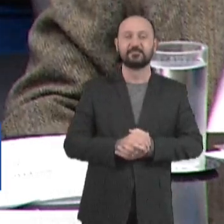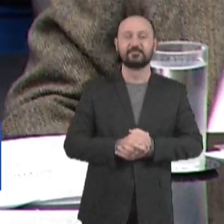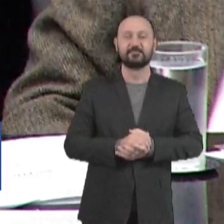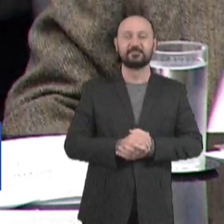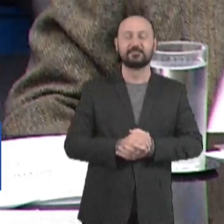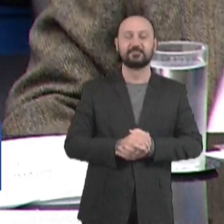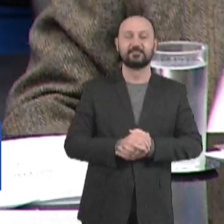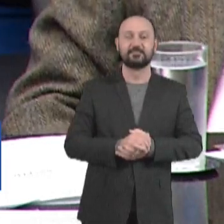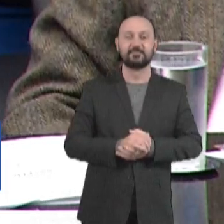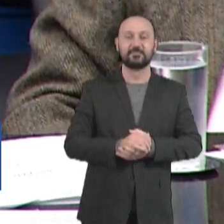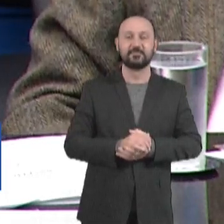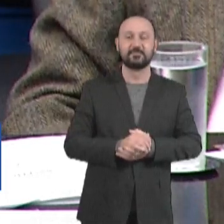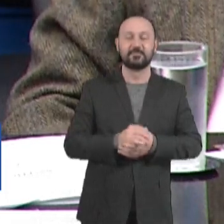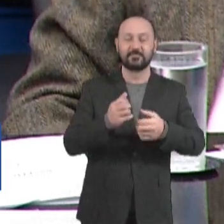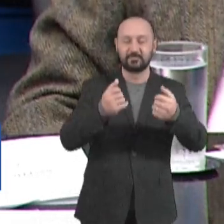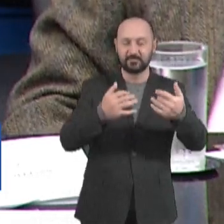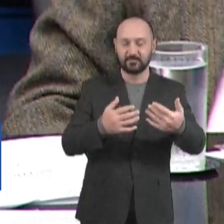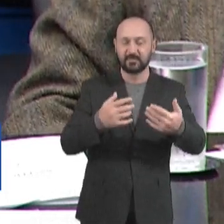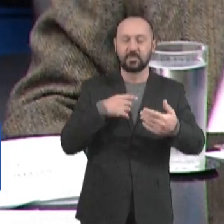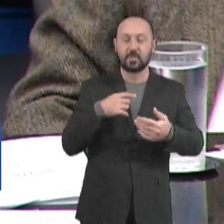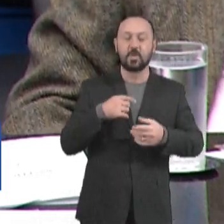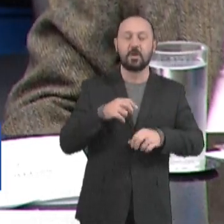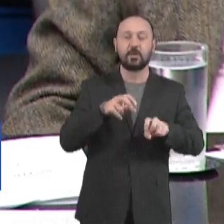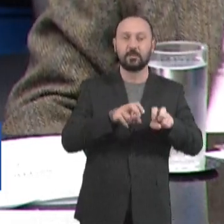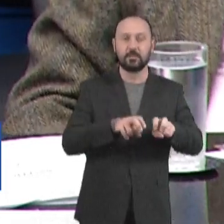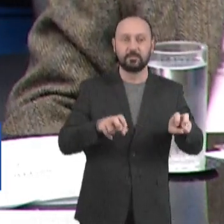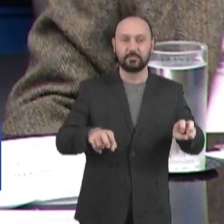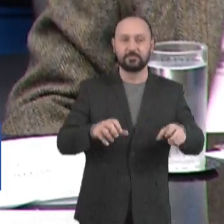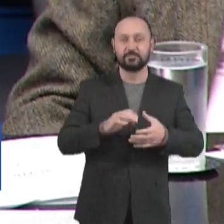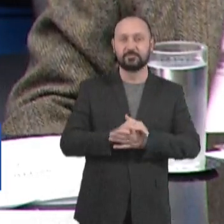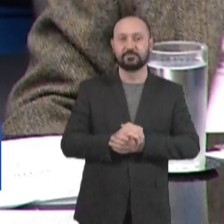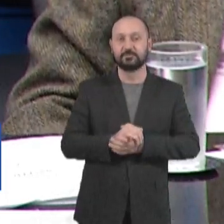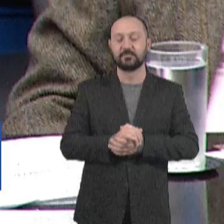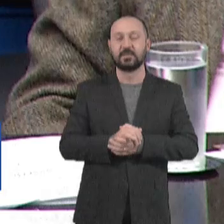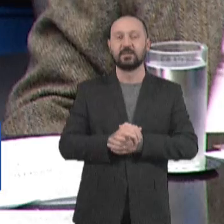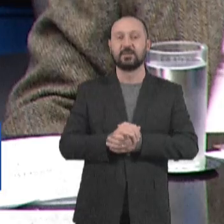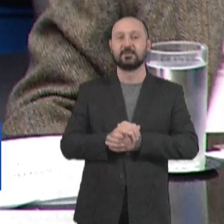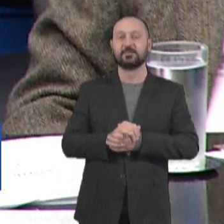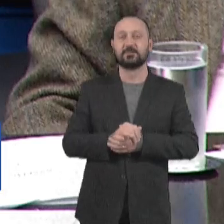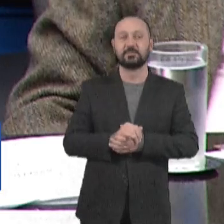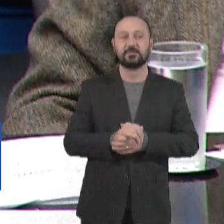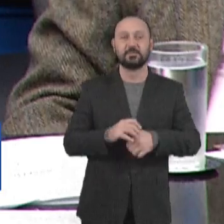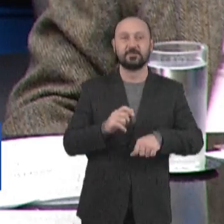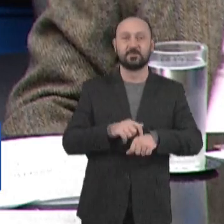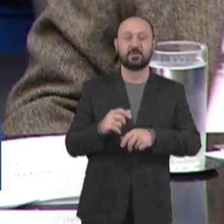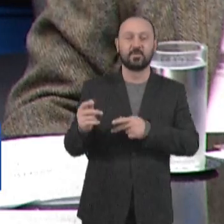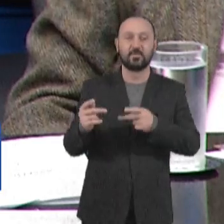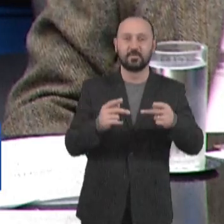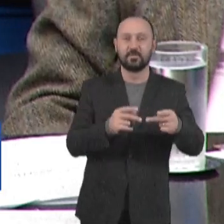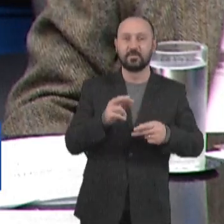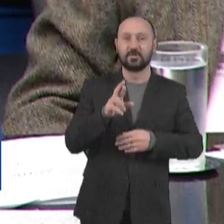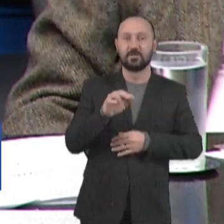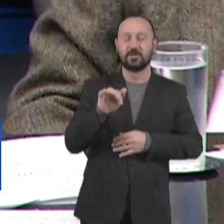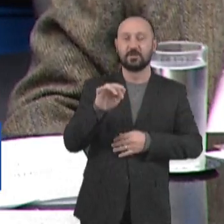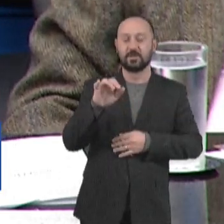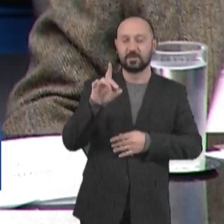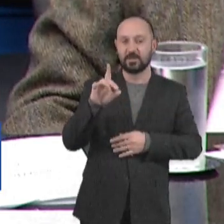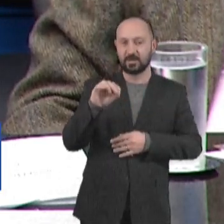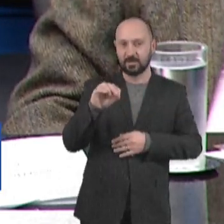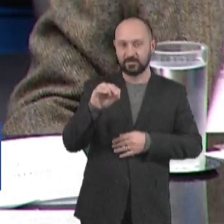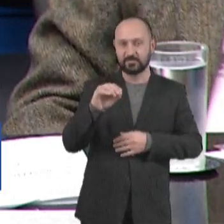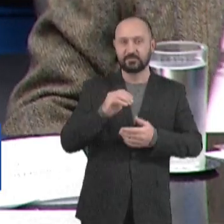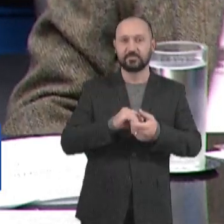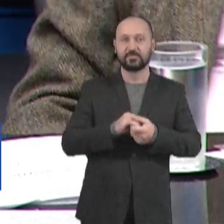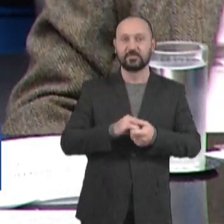para fazer uso da palavra os componentes da mesa. E, neste momento, convido o senhor Ricardo Maria